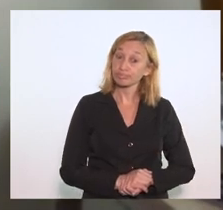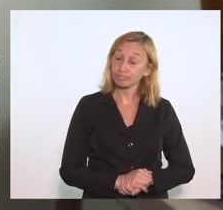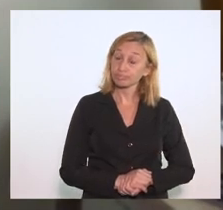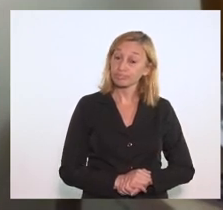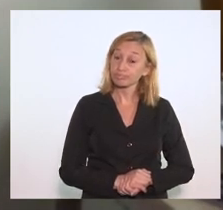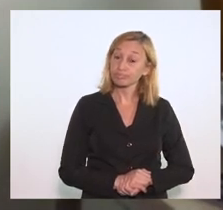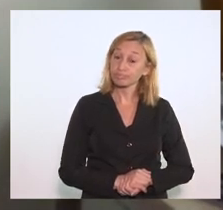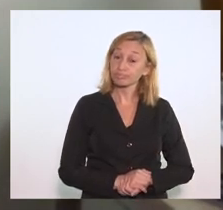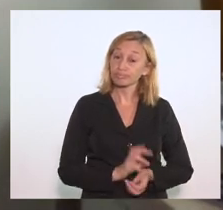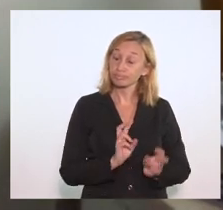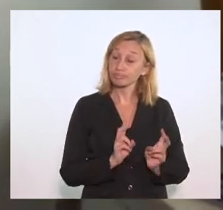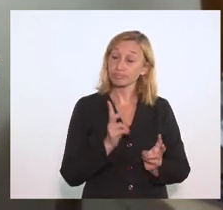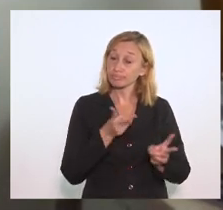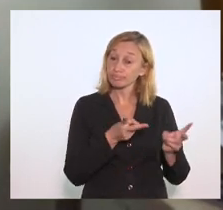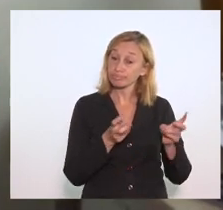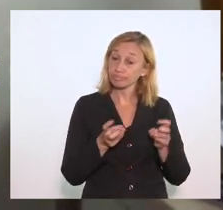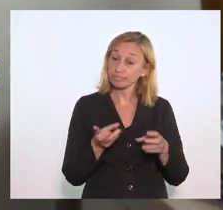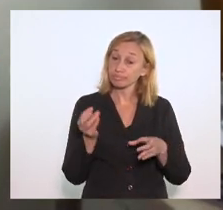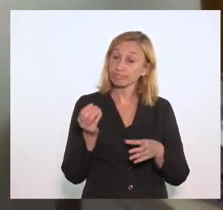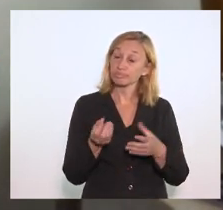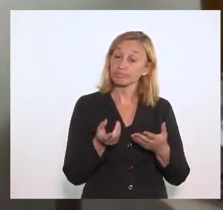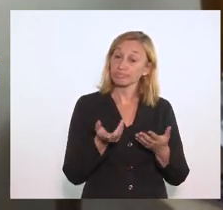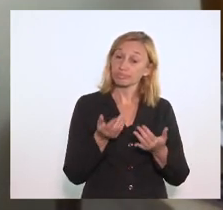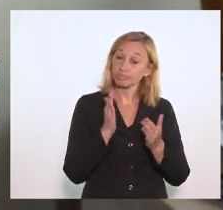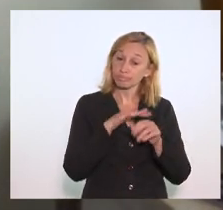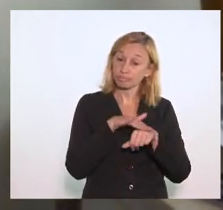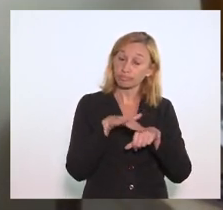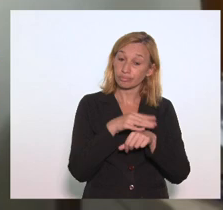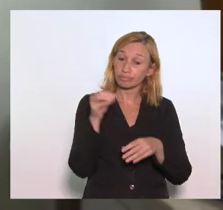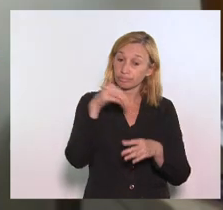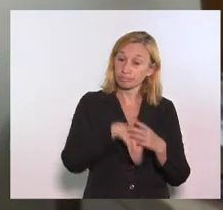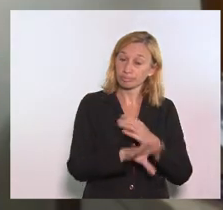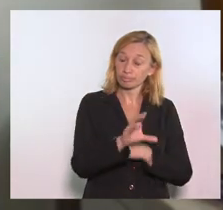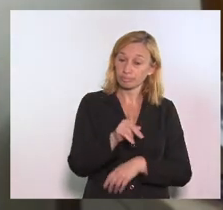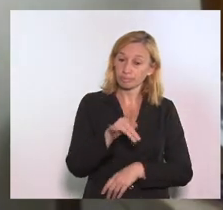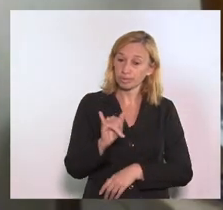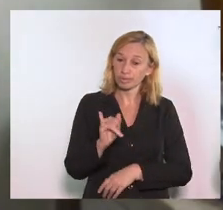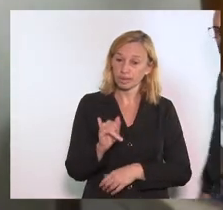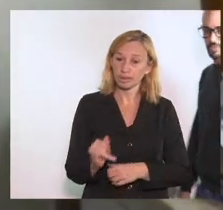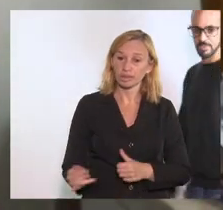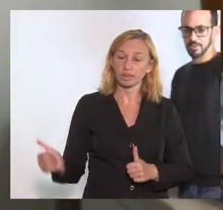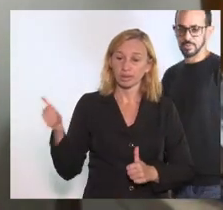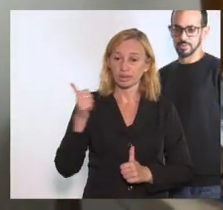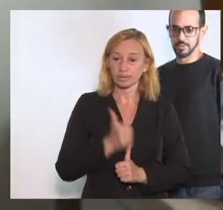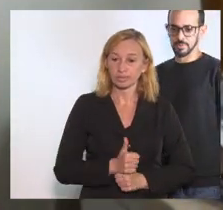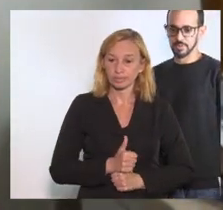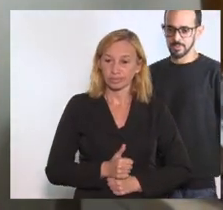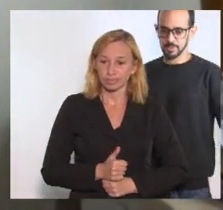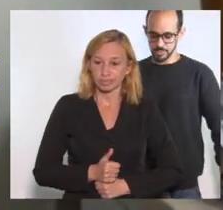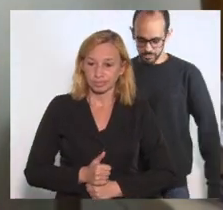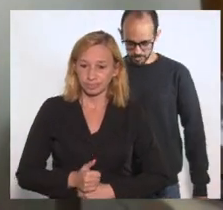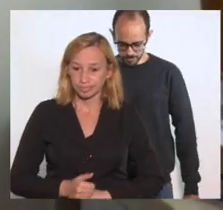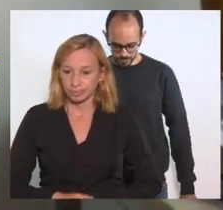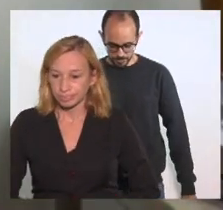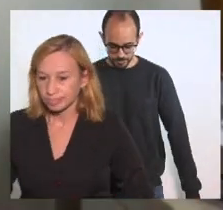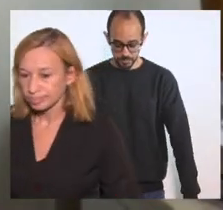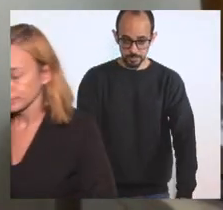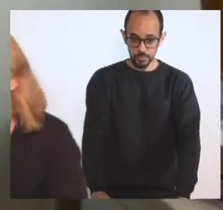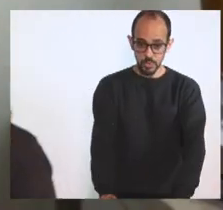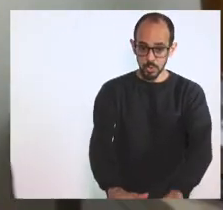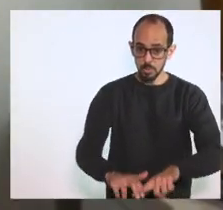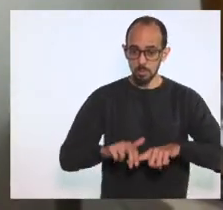deslindar dentro dessa CPI. Por isso, agradeço a massiva presença dos senhores